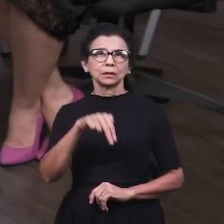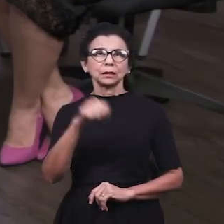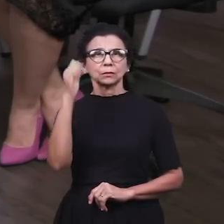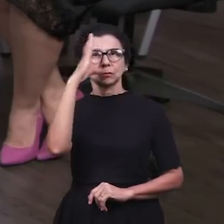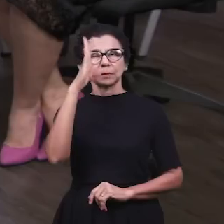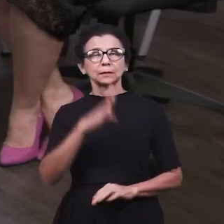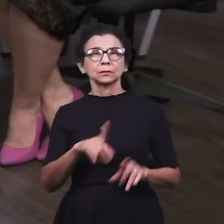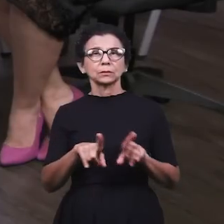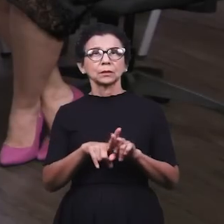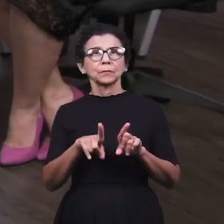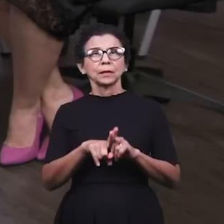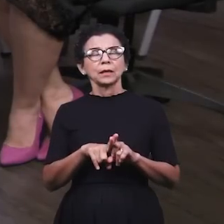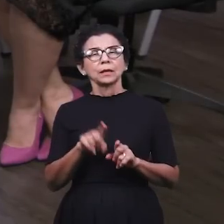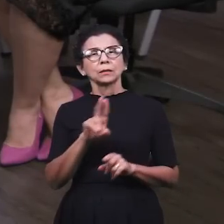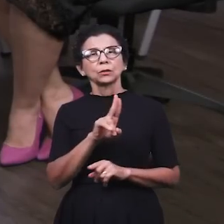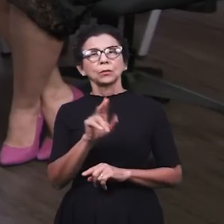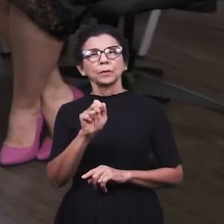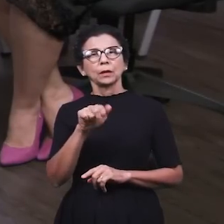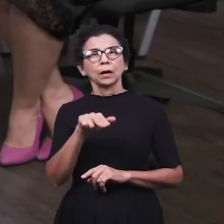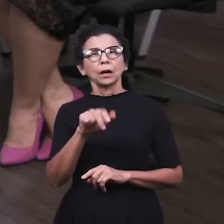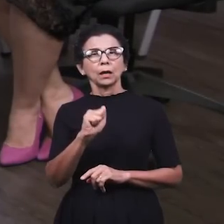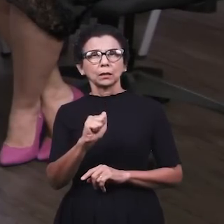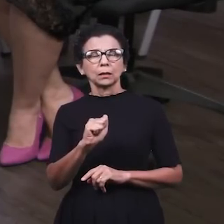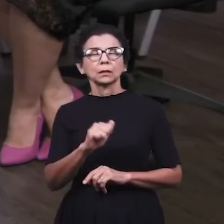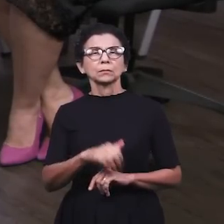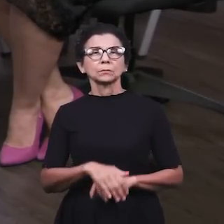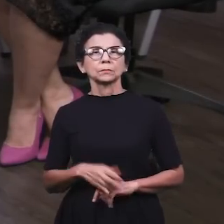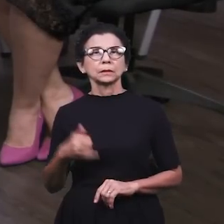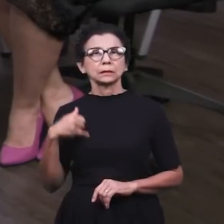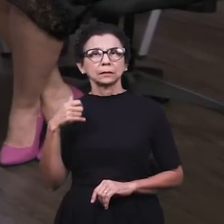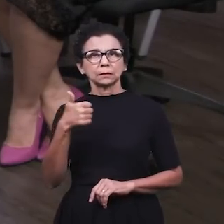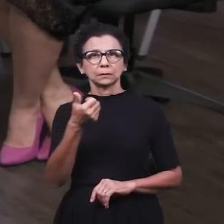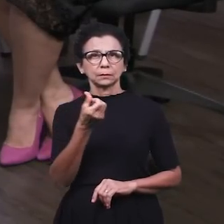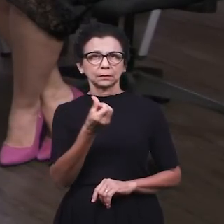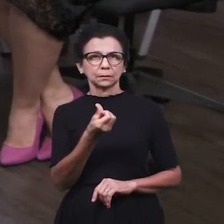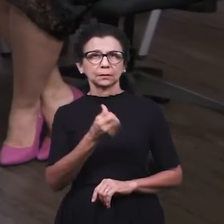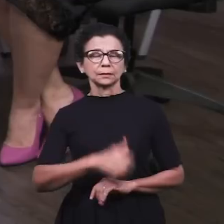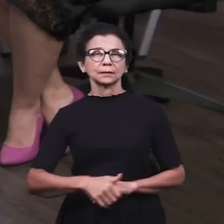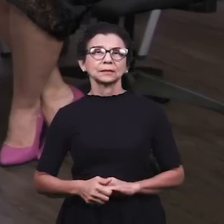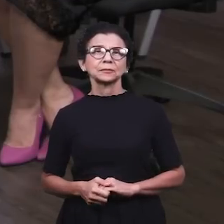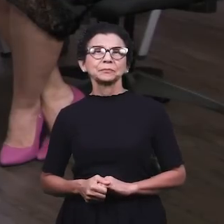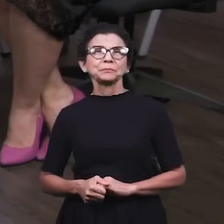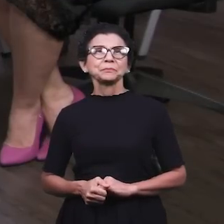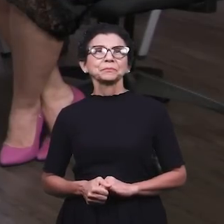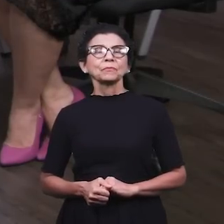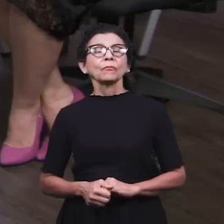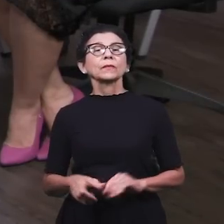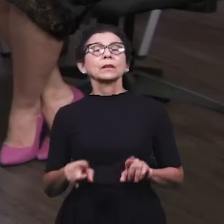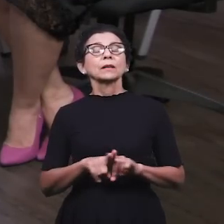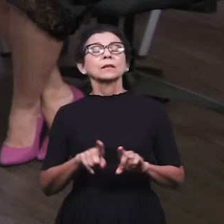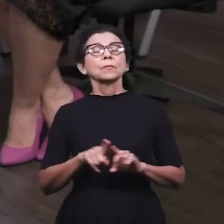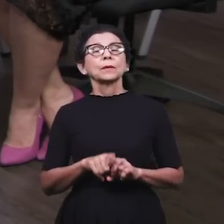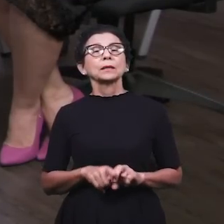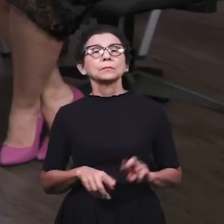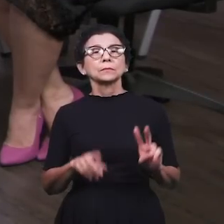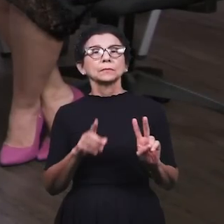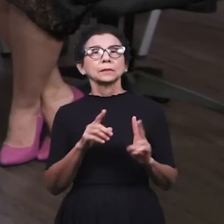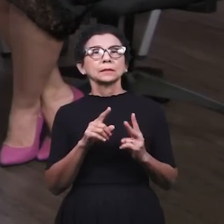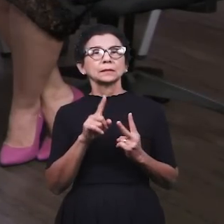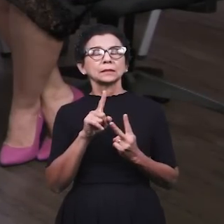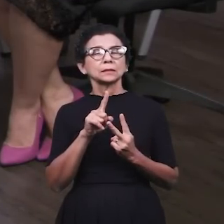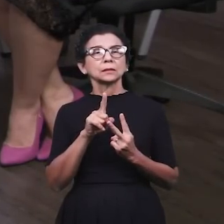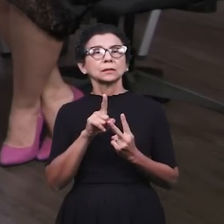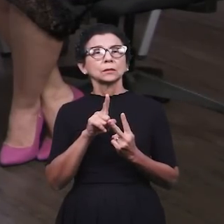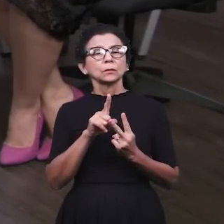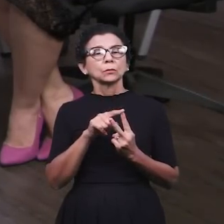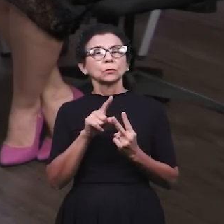chama Ana, né? A Ana Park esteve aqui também, é uma menina de 16 anos de idade, e tem mais dois jovens